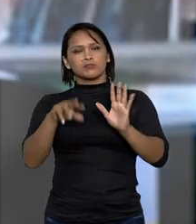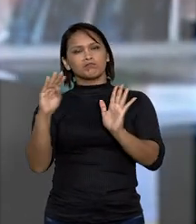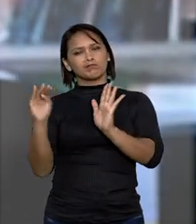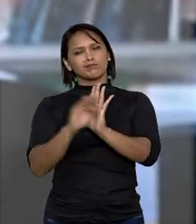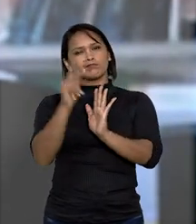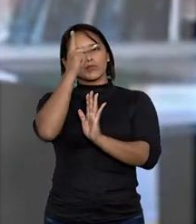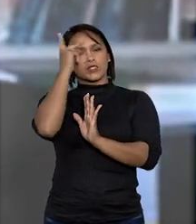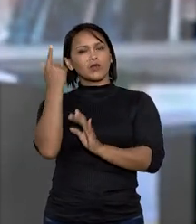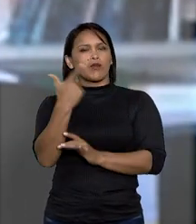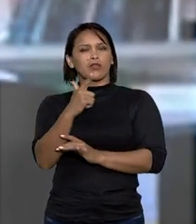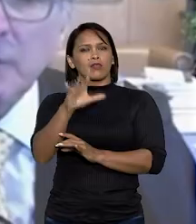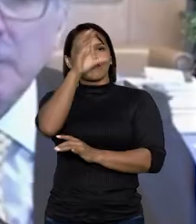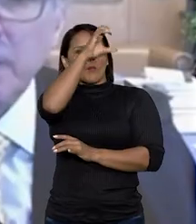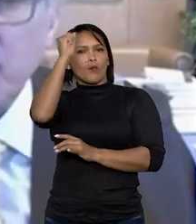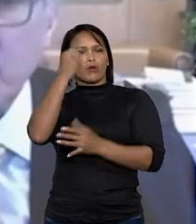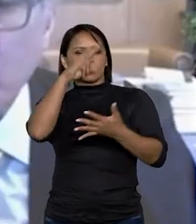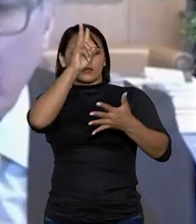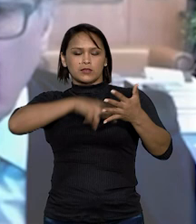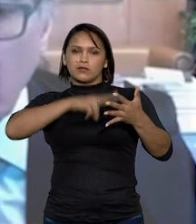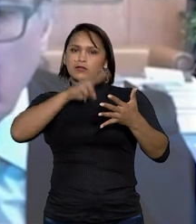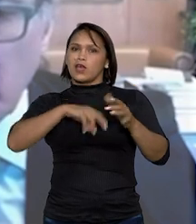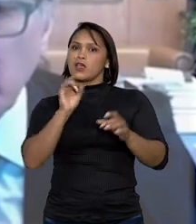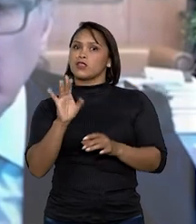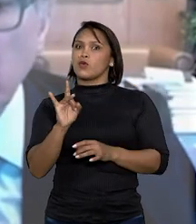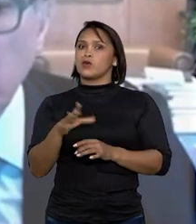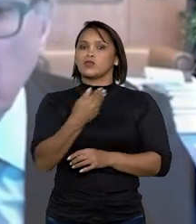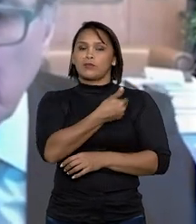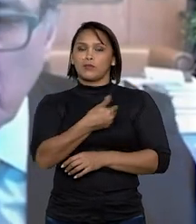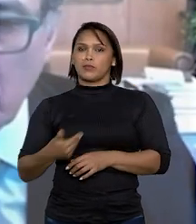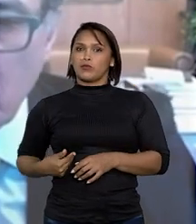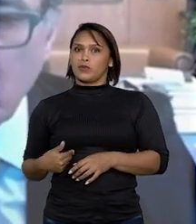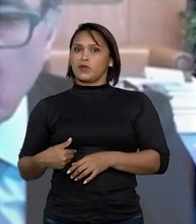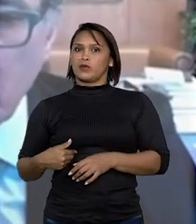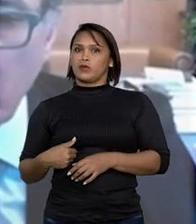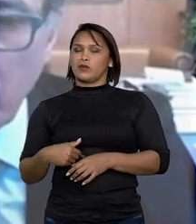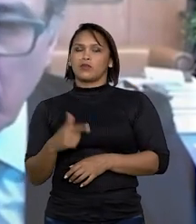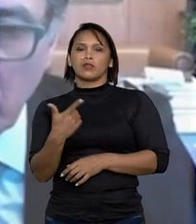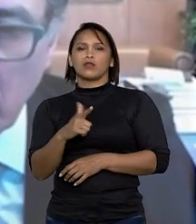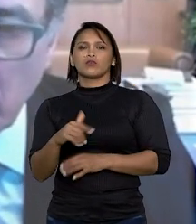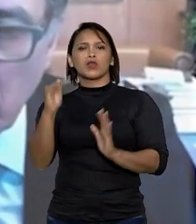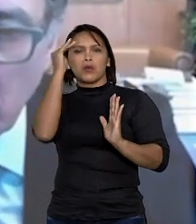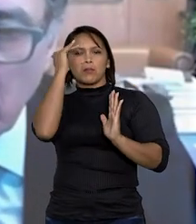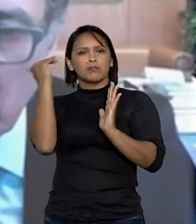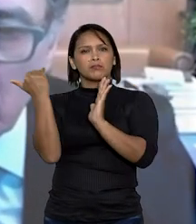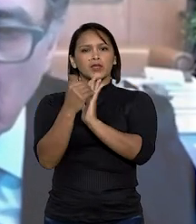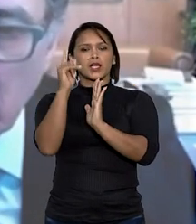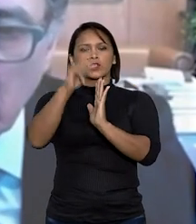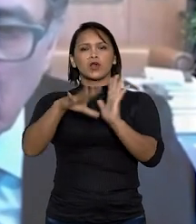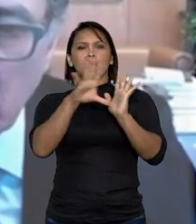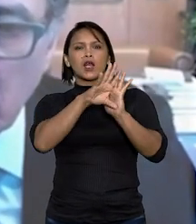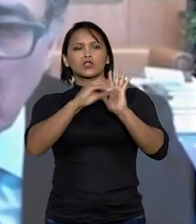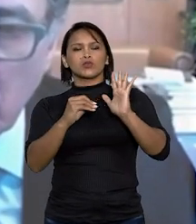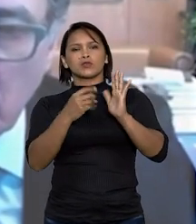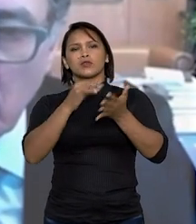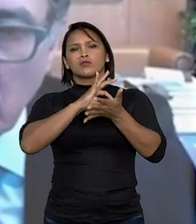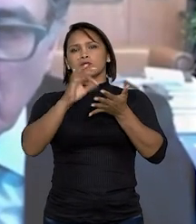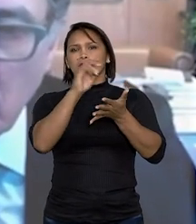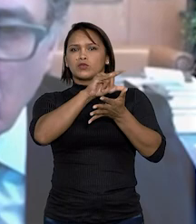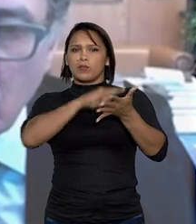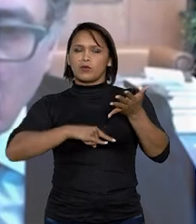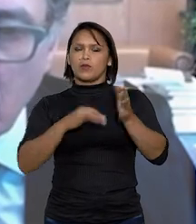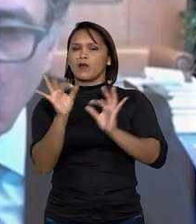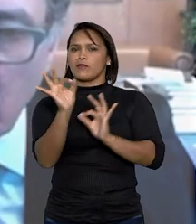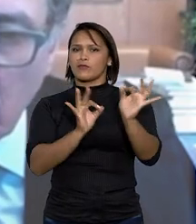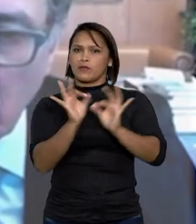pessoa que não sabe ler ou escrever não depende de instrumento público ou seja não há obrigatoriedade da adoção de Escritura pública